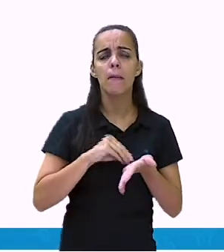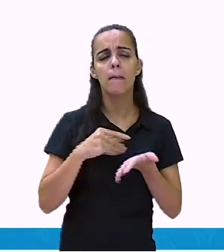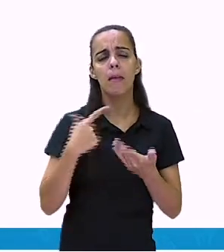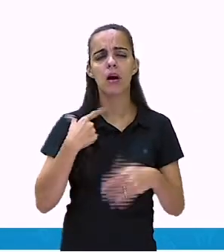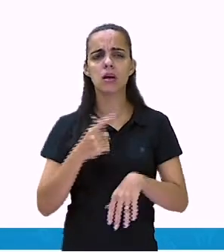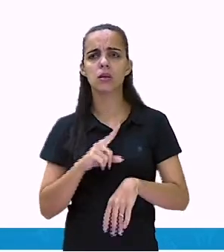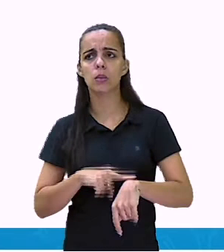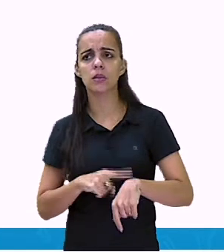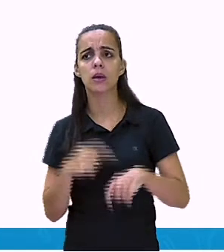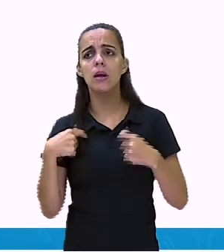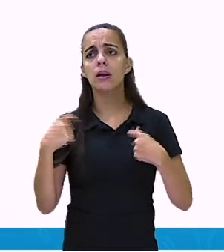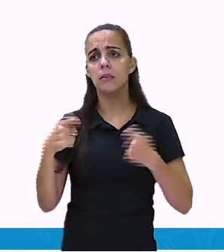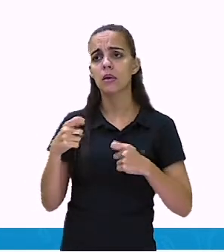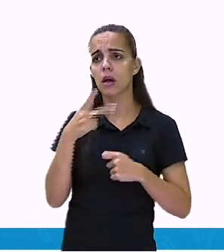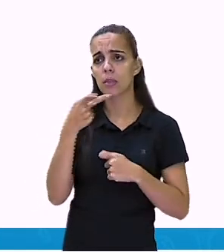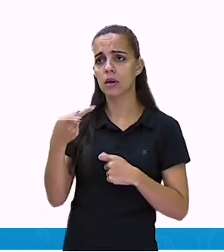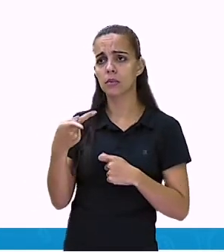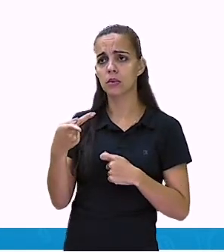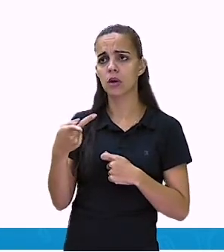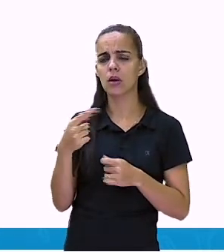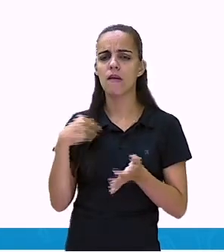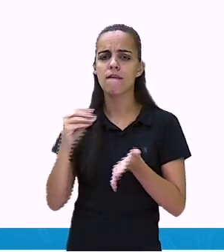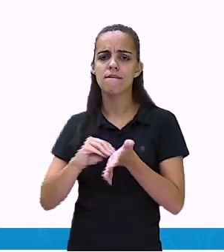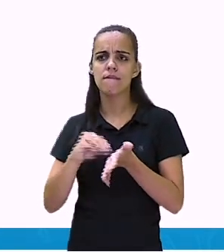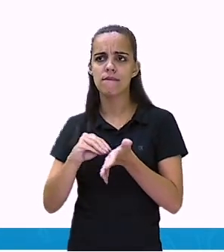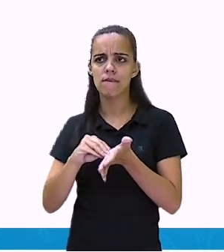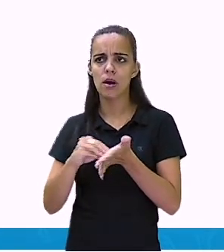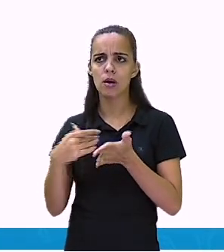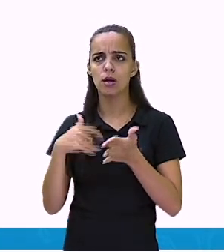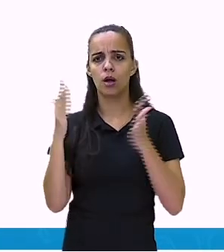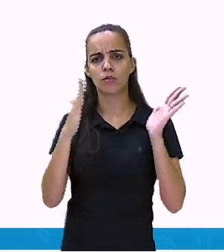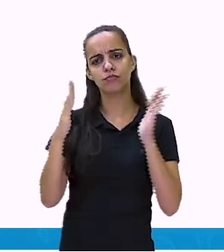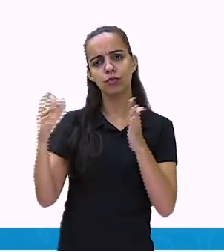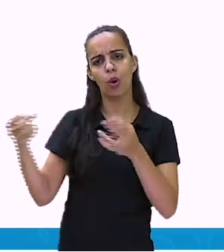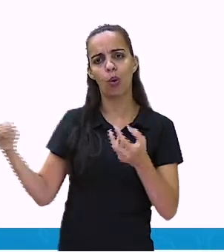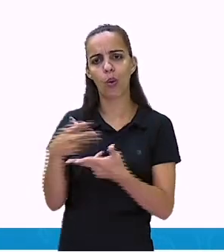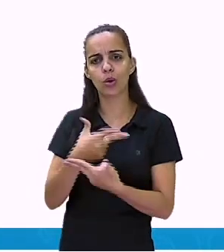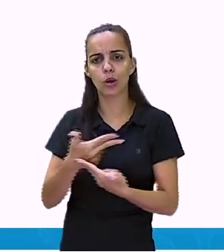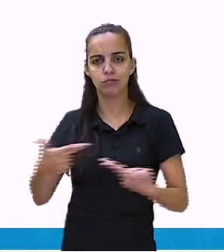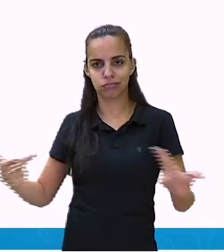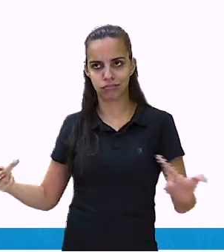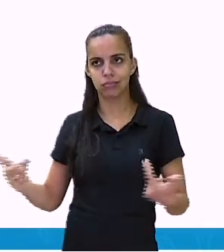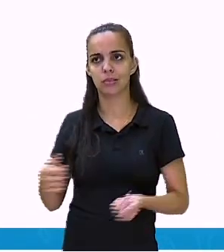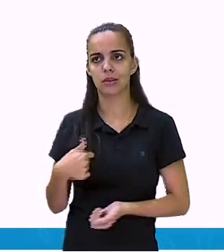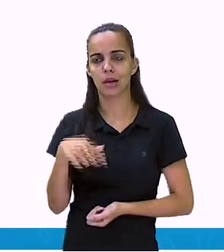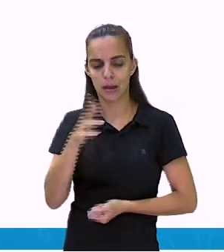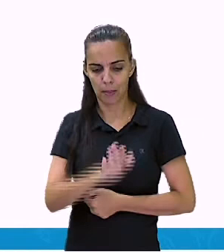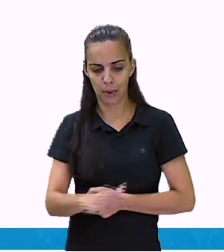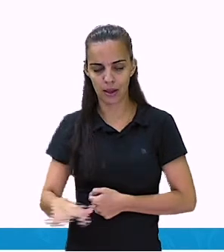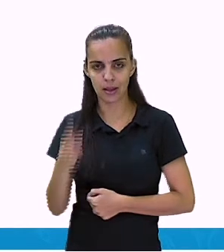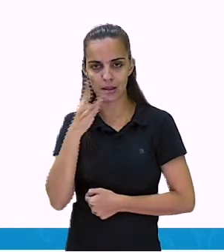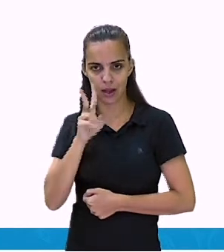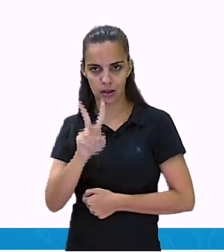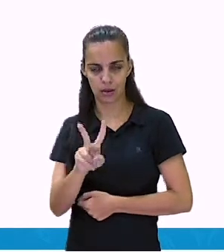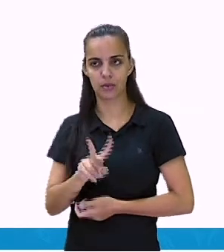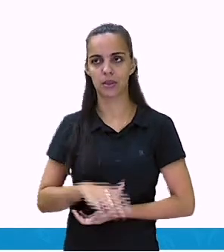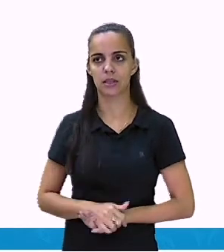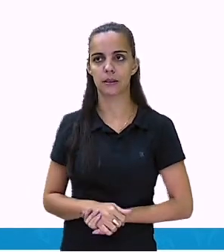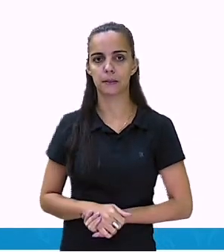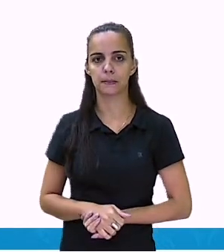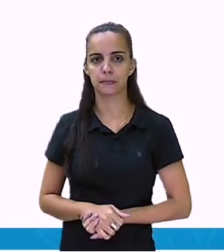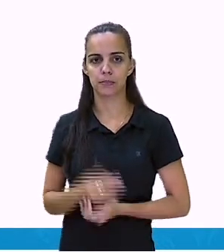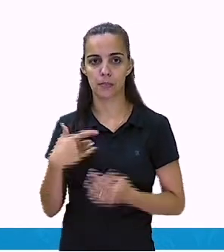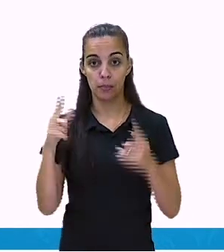mesmo tempo, ele diz que a própria emissora poderia trazer mais novidades para a criançada aí, ok? Ó,